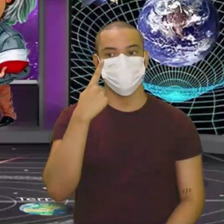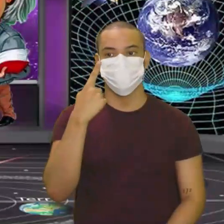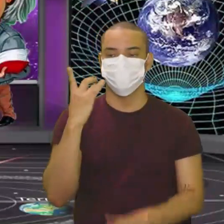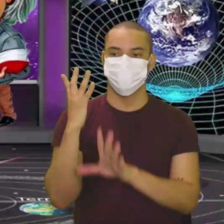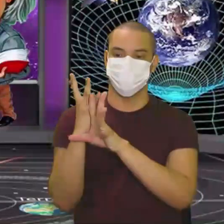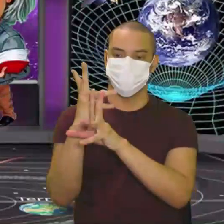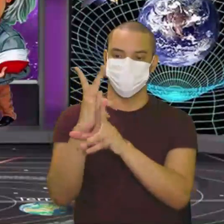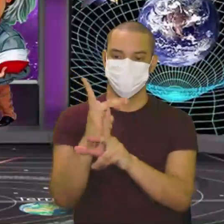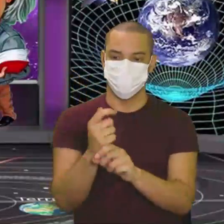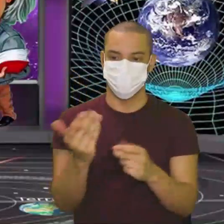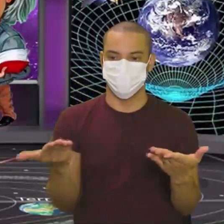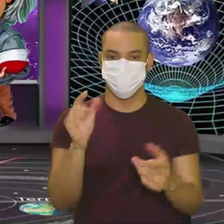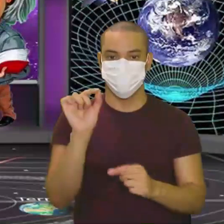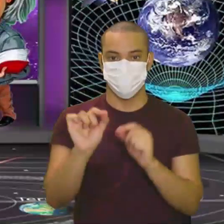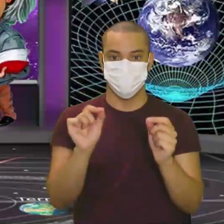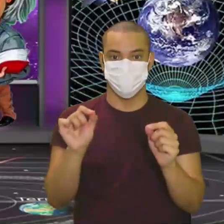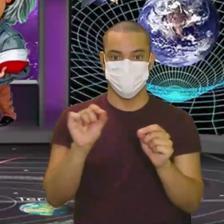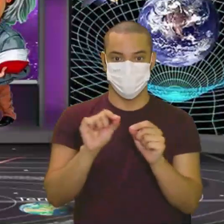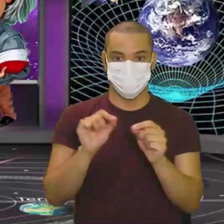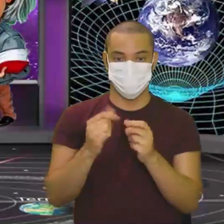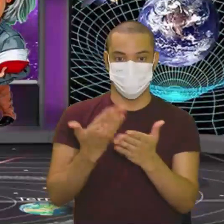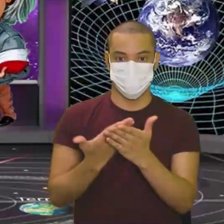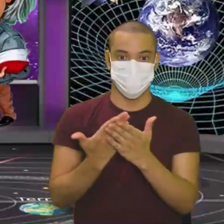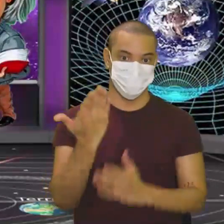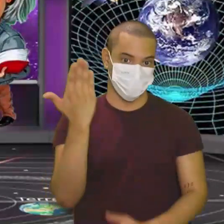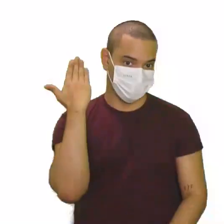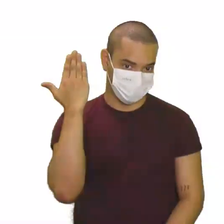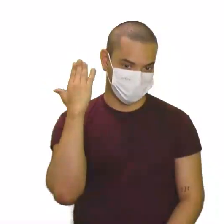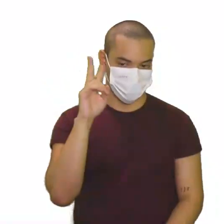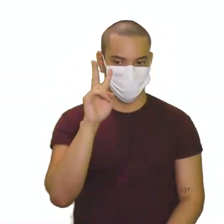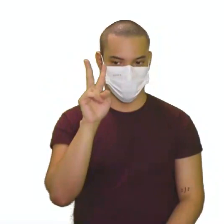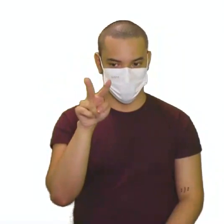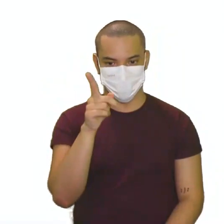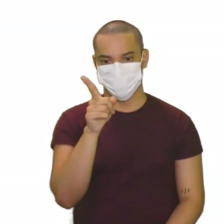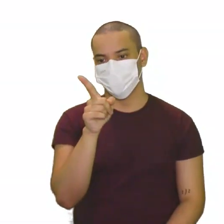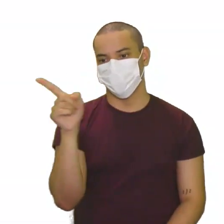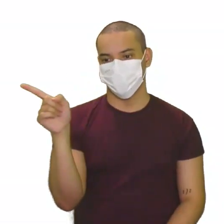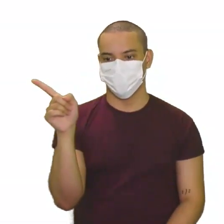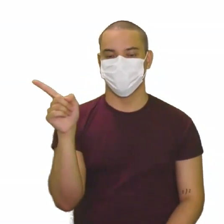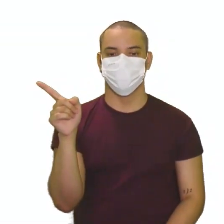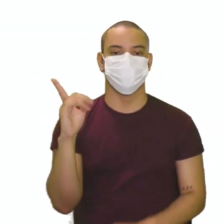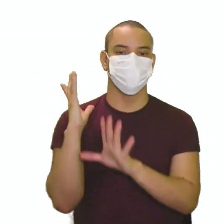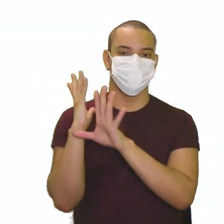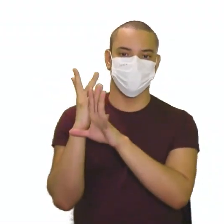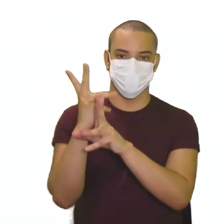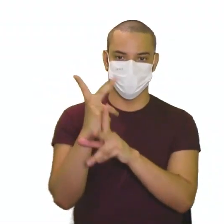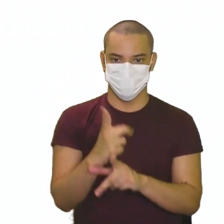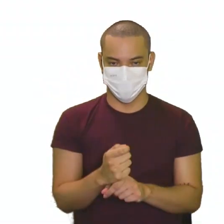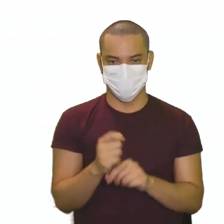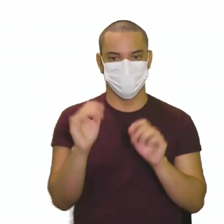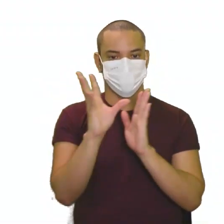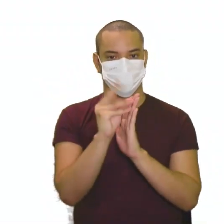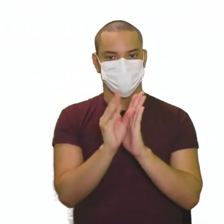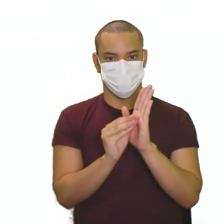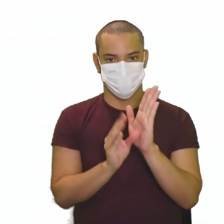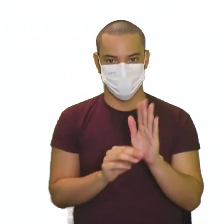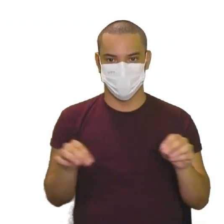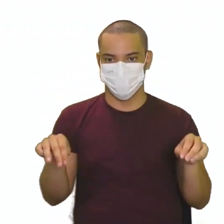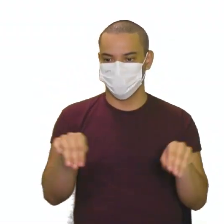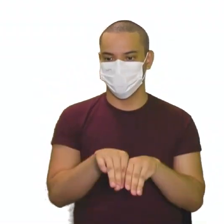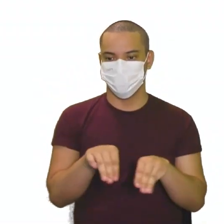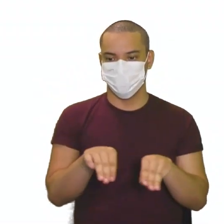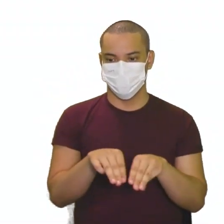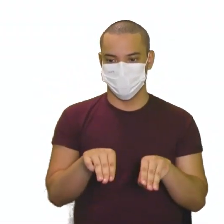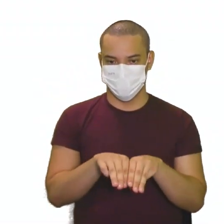nossa revisão de hoje o que que nós vimos aí na aula passada então se liga lá pessoal Olha só na nossa revisão de conteúdo de